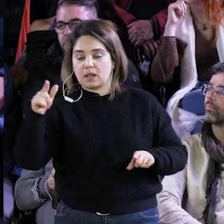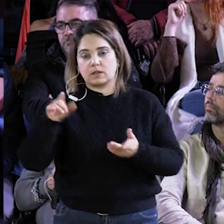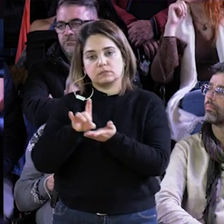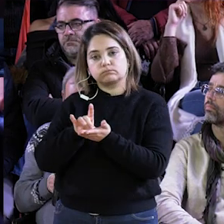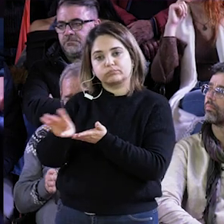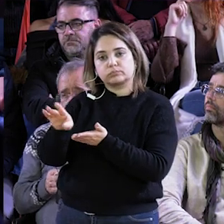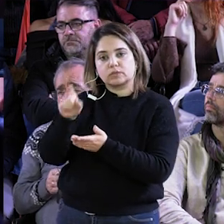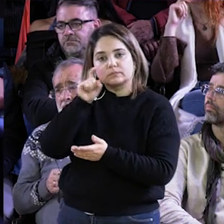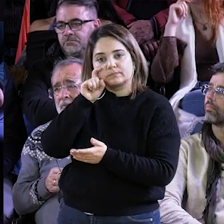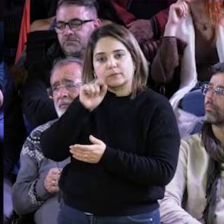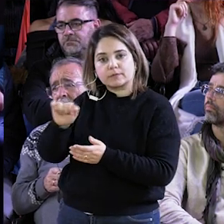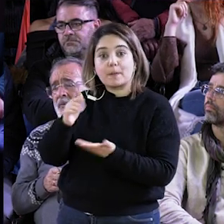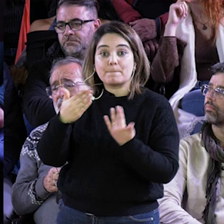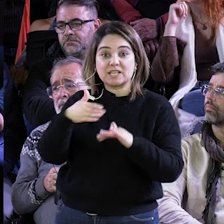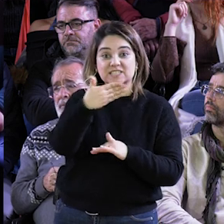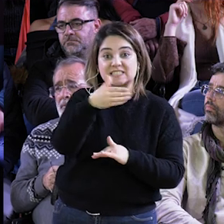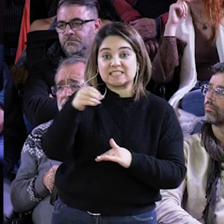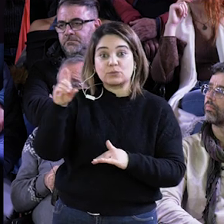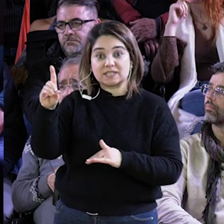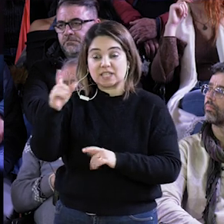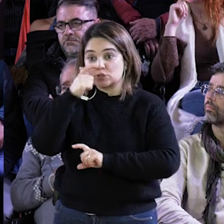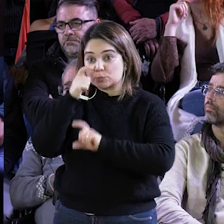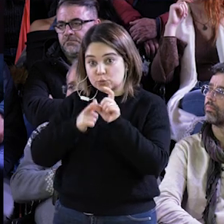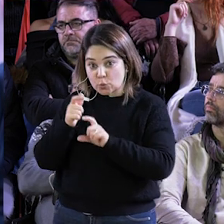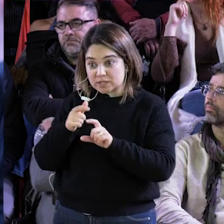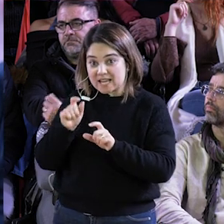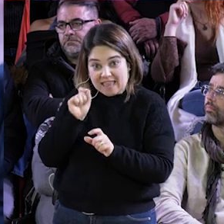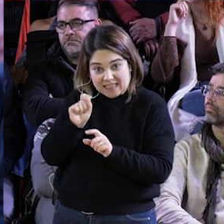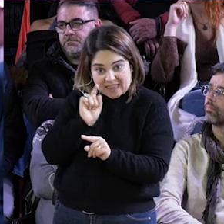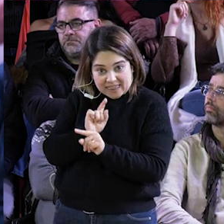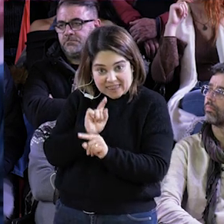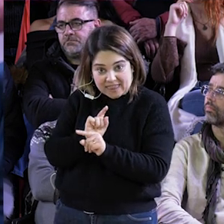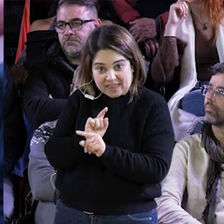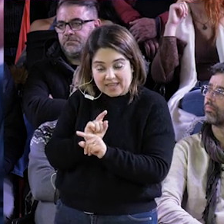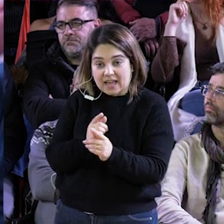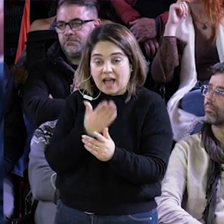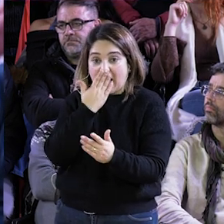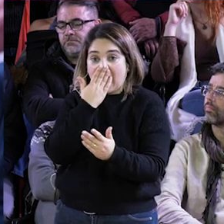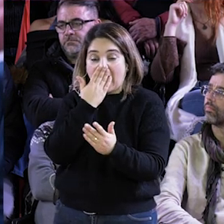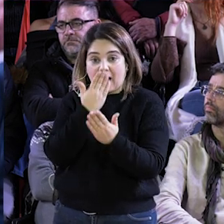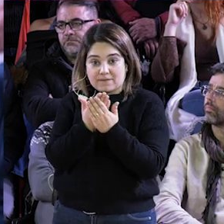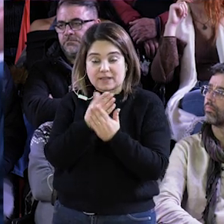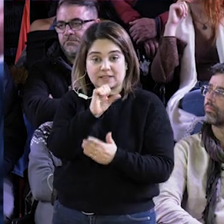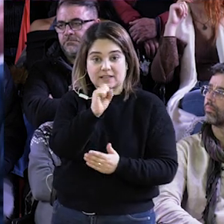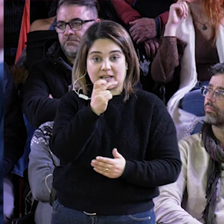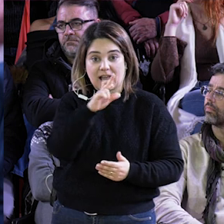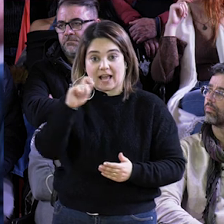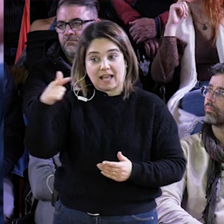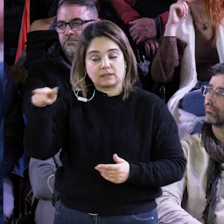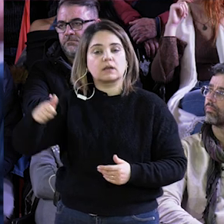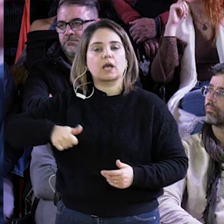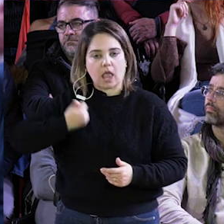deles. Mas os 106 trabalhadores com que nos manifestámos nesse dia, em frente ao Garrete, nos Aliados, ganharam a